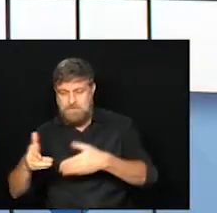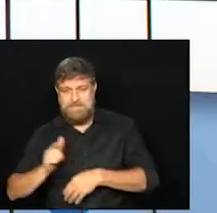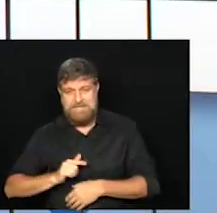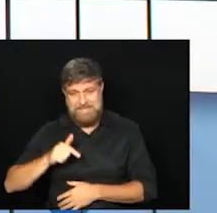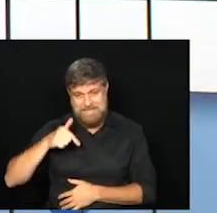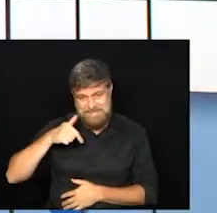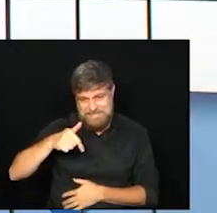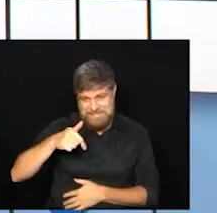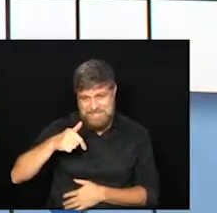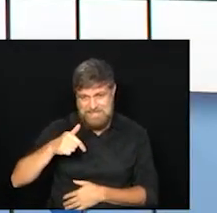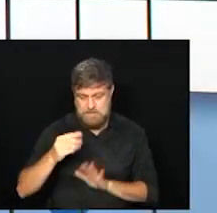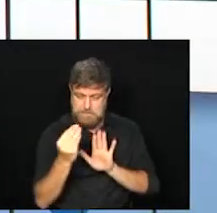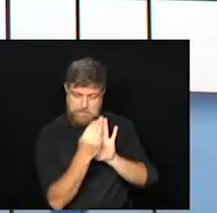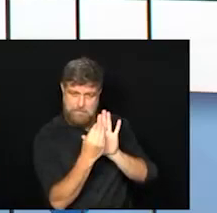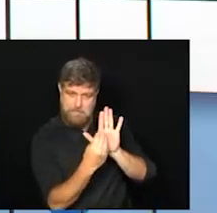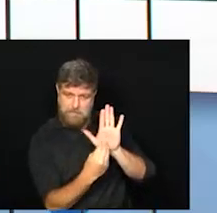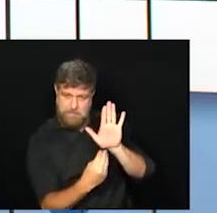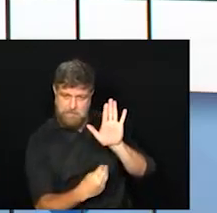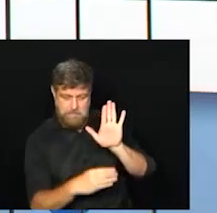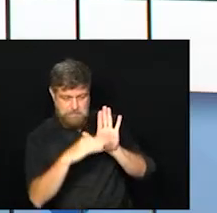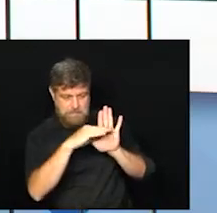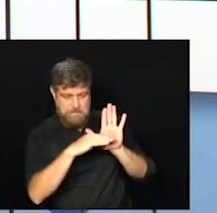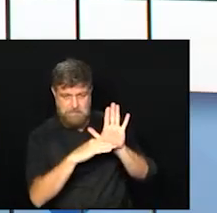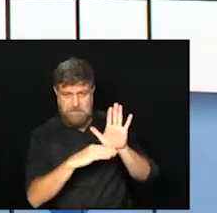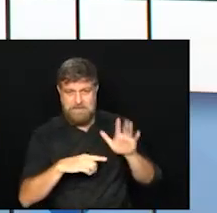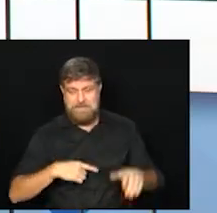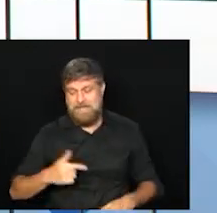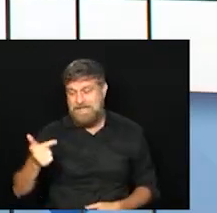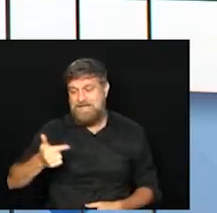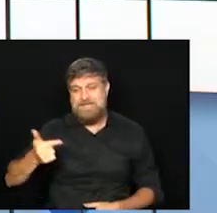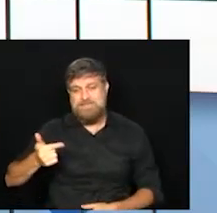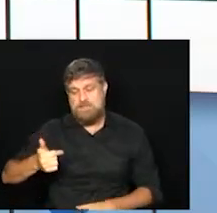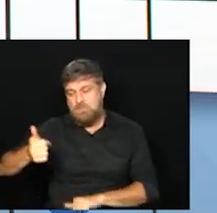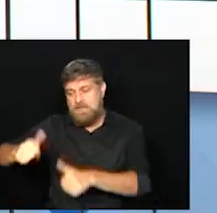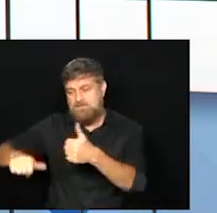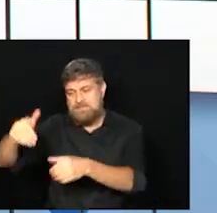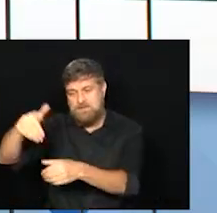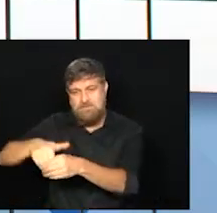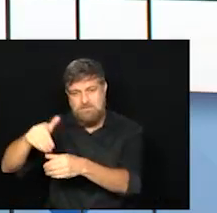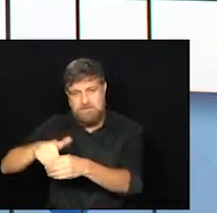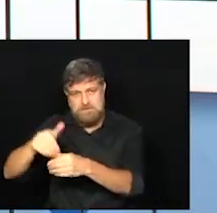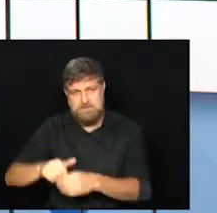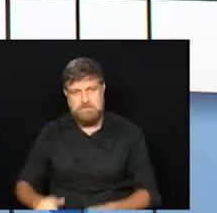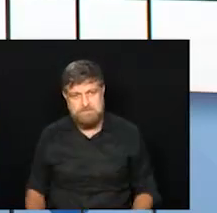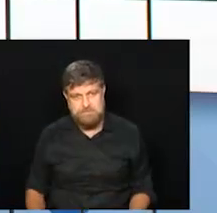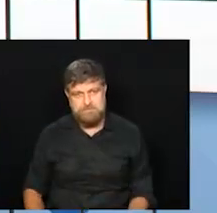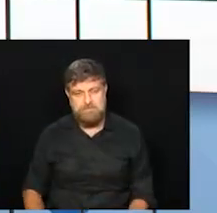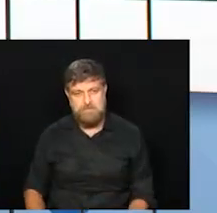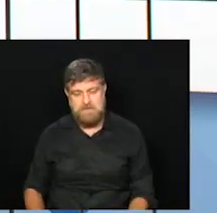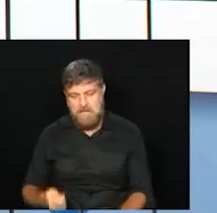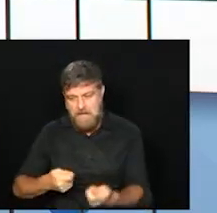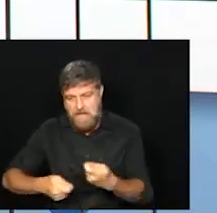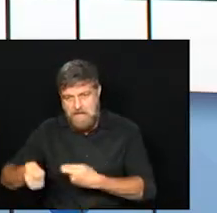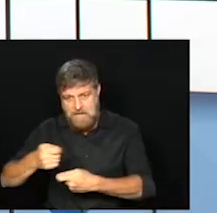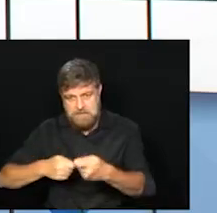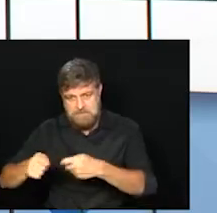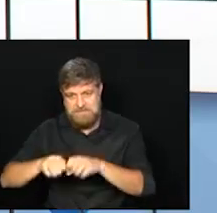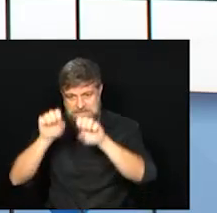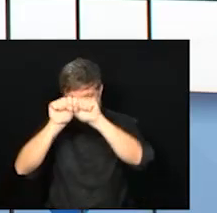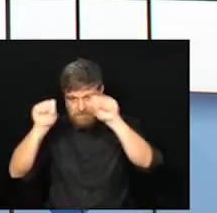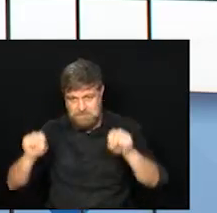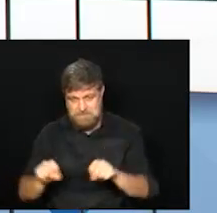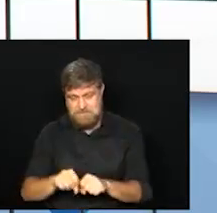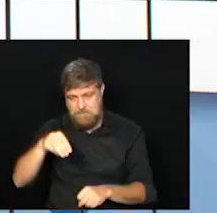7 itens na pauta. Entre eles, a segunda discussão da reforma administrativa da rede Mário